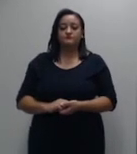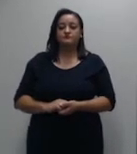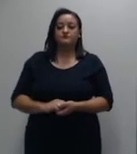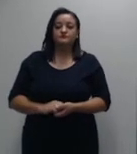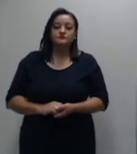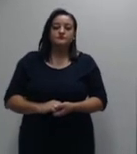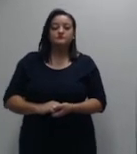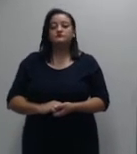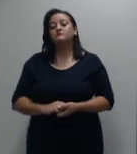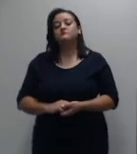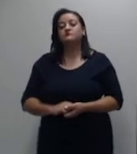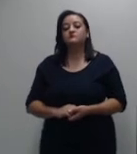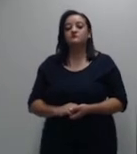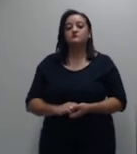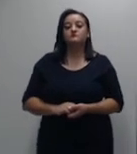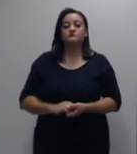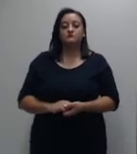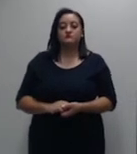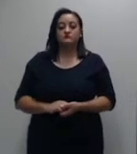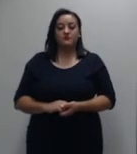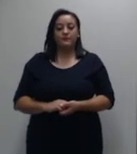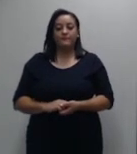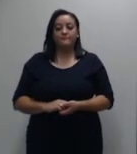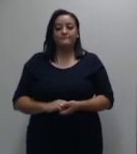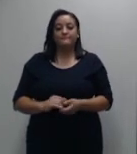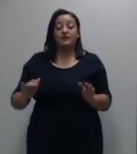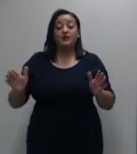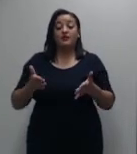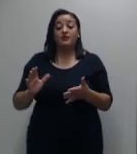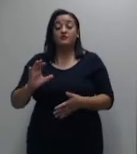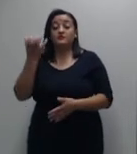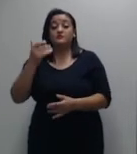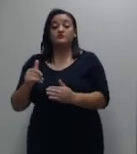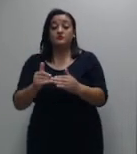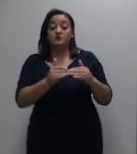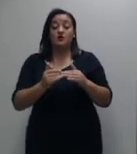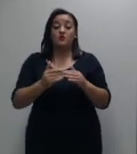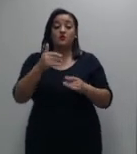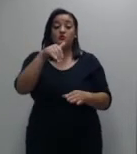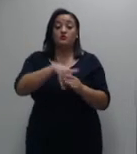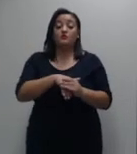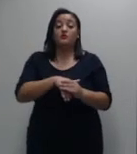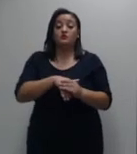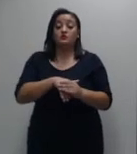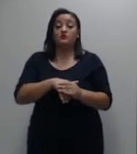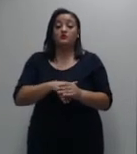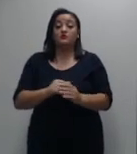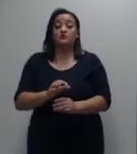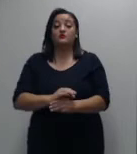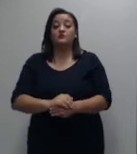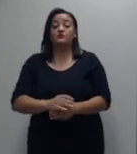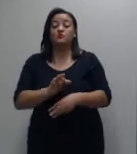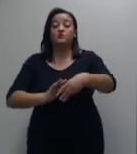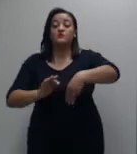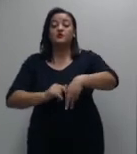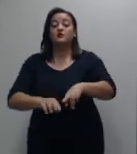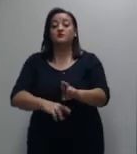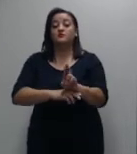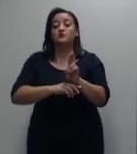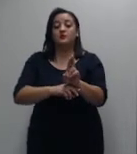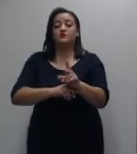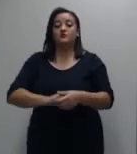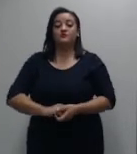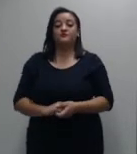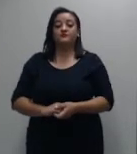bom então a decisão nos termos do voto do eminente relator à